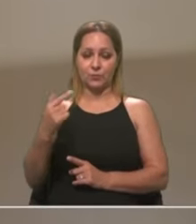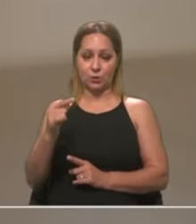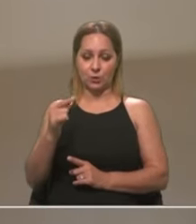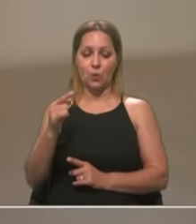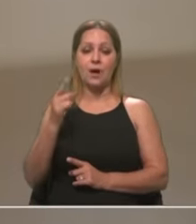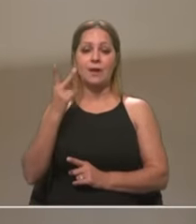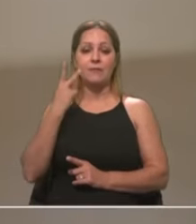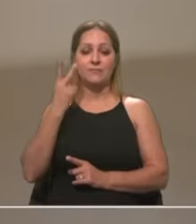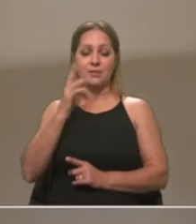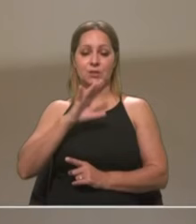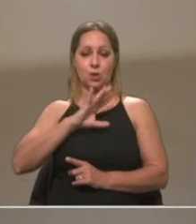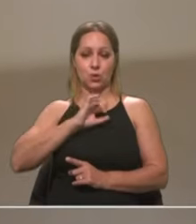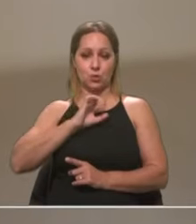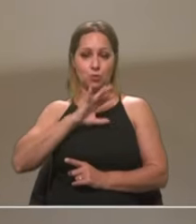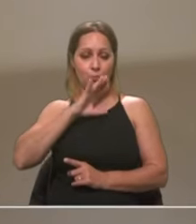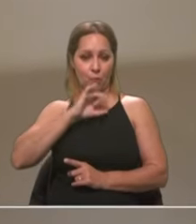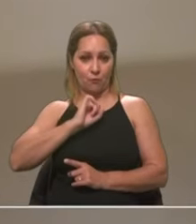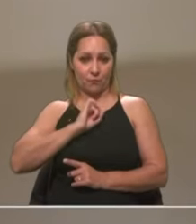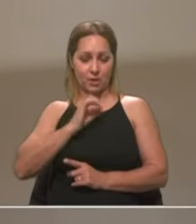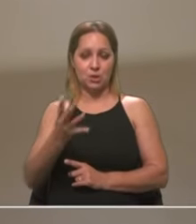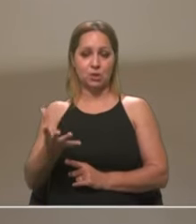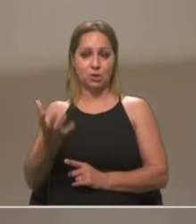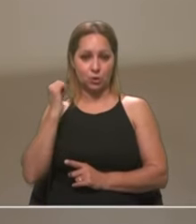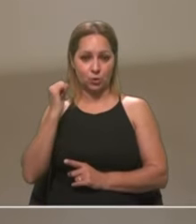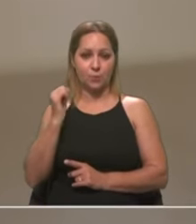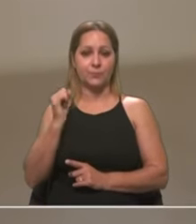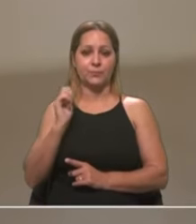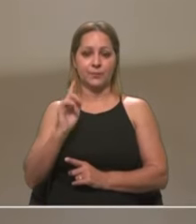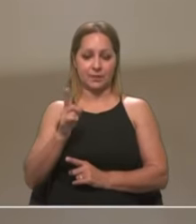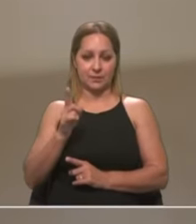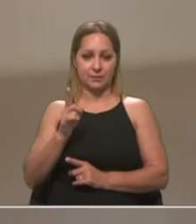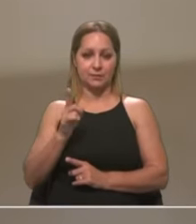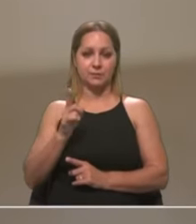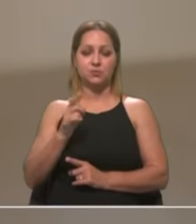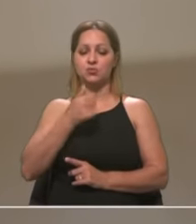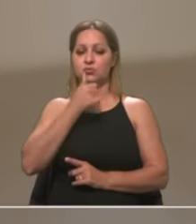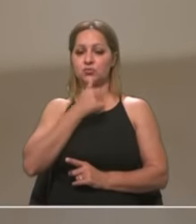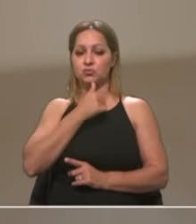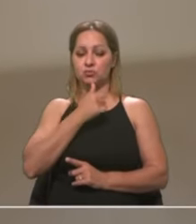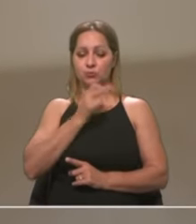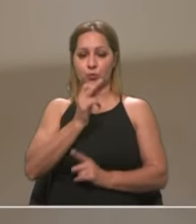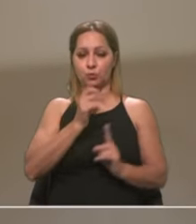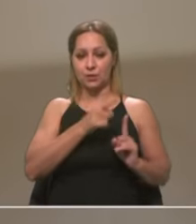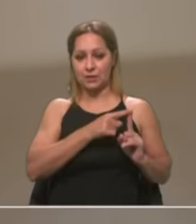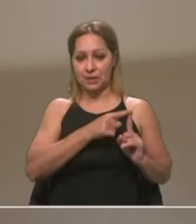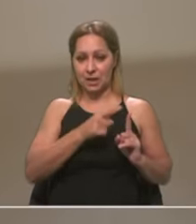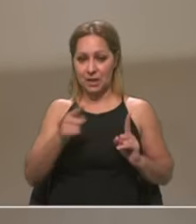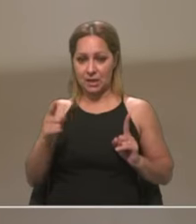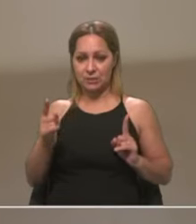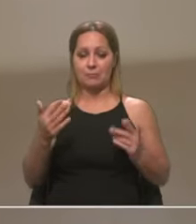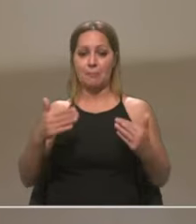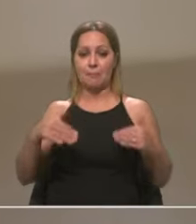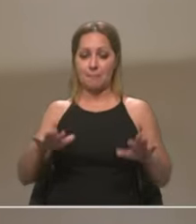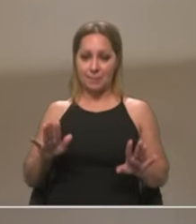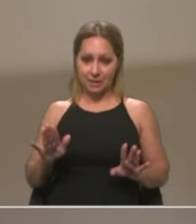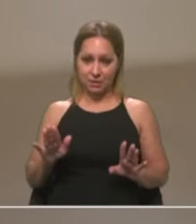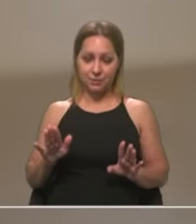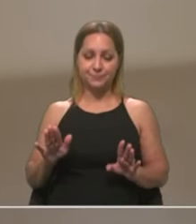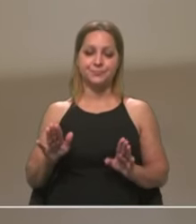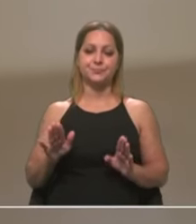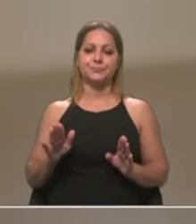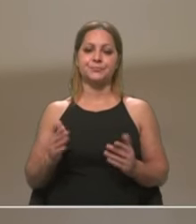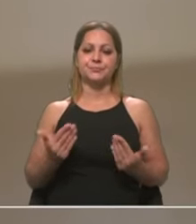meu filho e ele também sofreu durante estes anos, mas de qualquer maneira